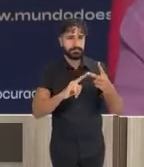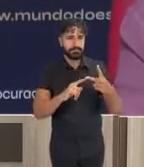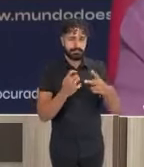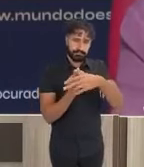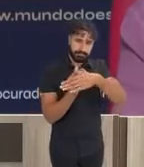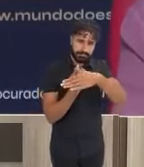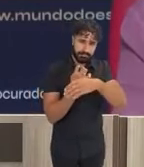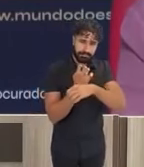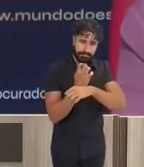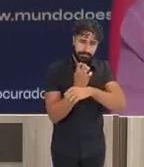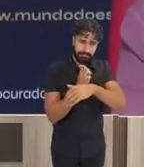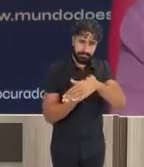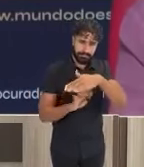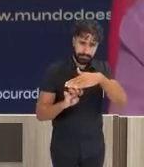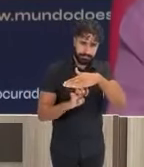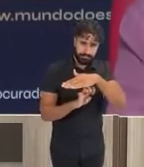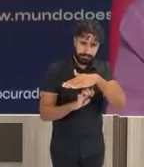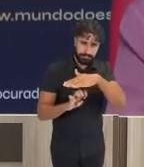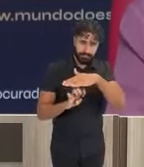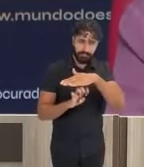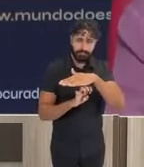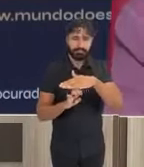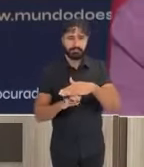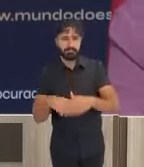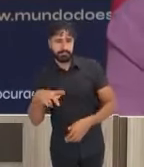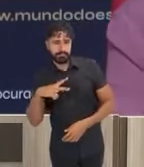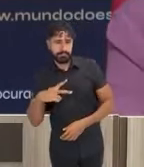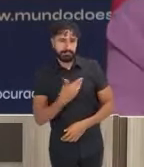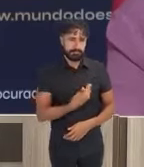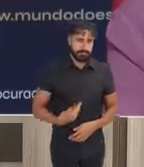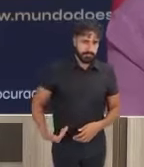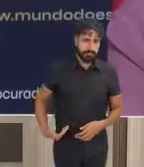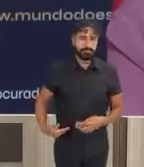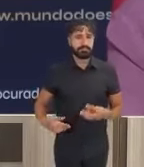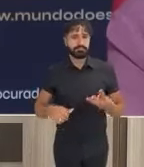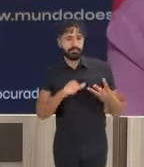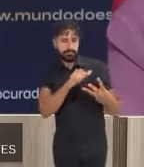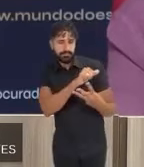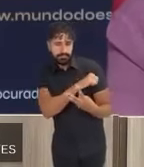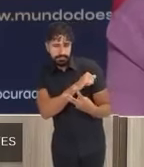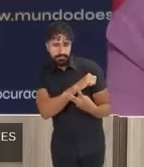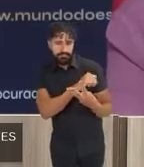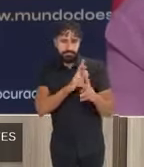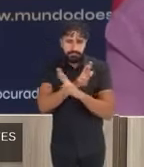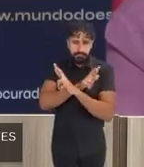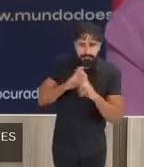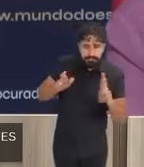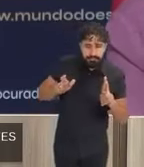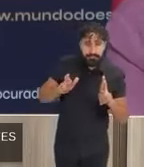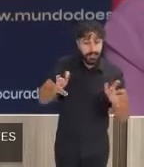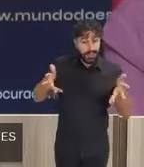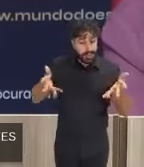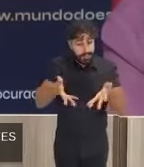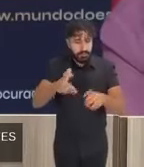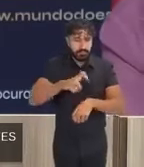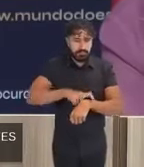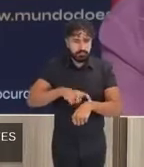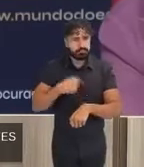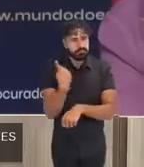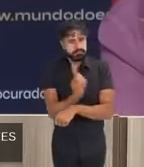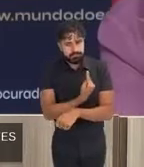empresas, sejam privadas ou públicas, os alunos, não é? Os estudantes. Então, estava na hora da gente poder